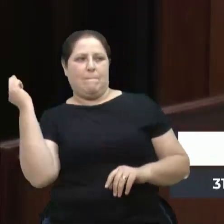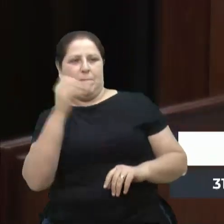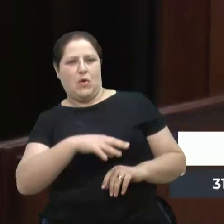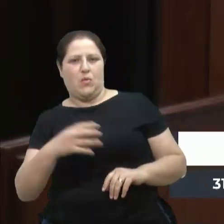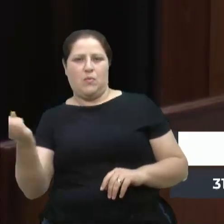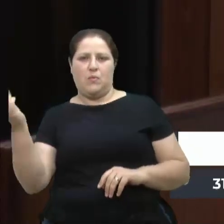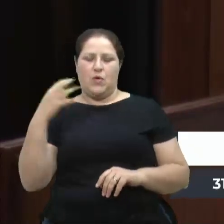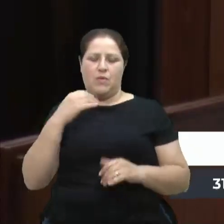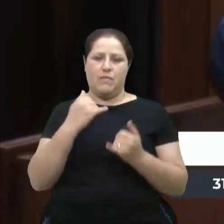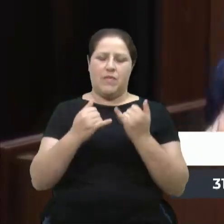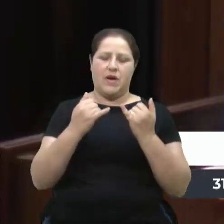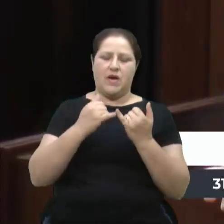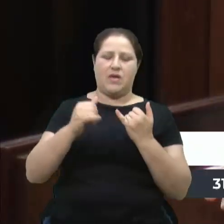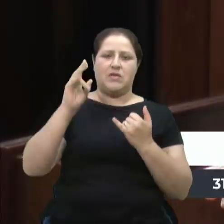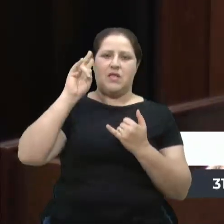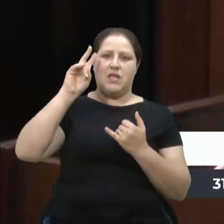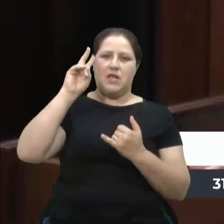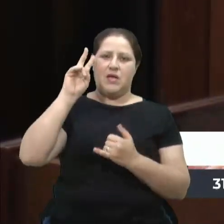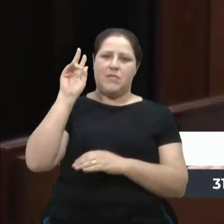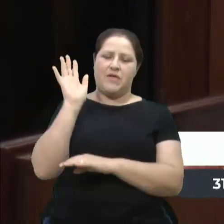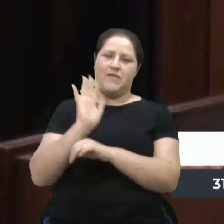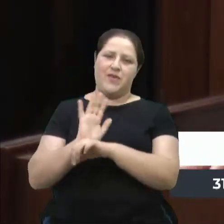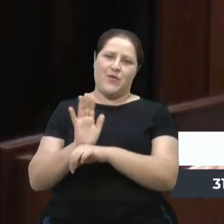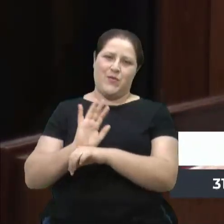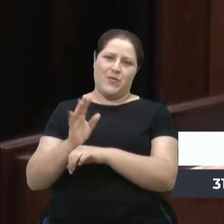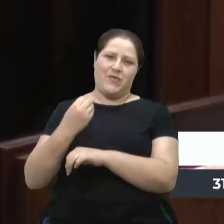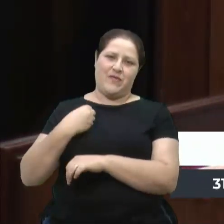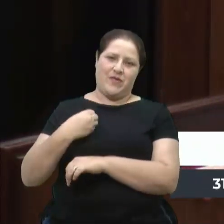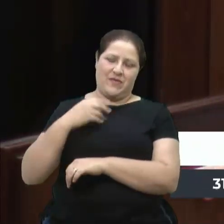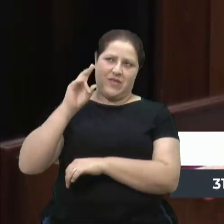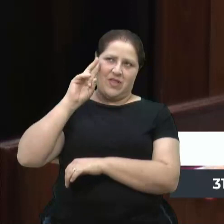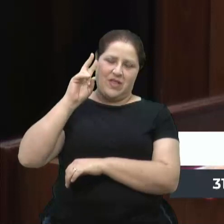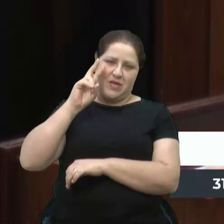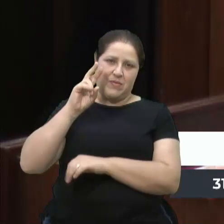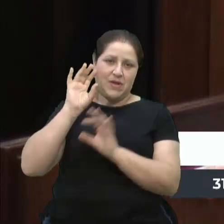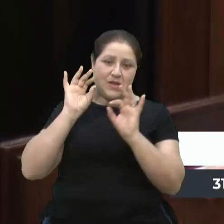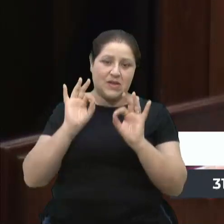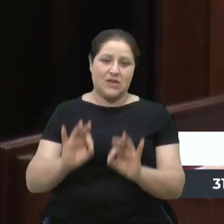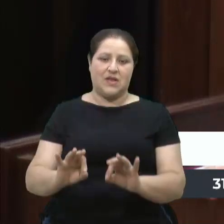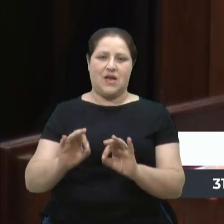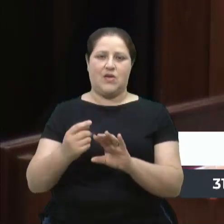filme, né, que a gente está revivendo, porque isso aconteceu exatamente há 10 anos.